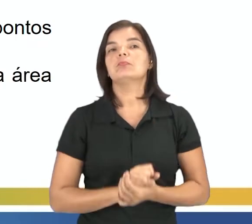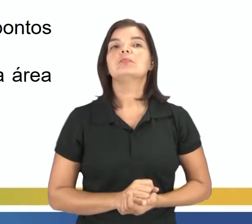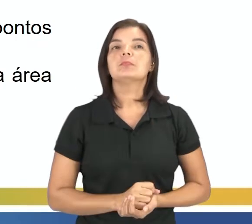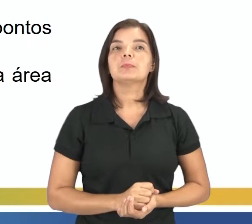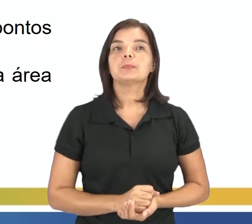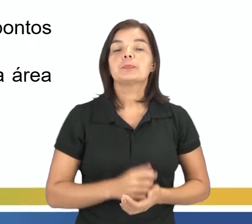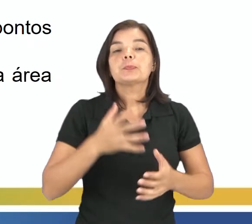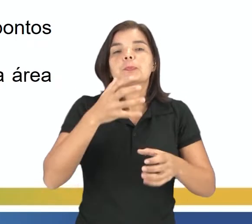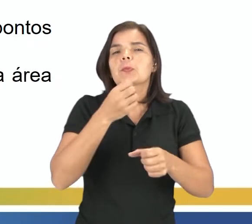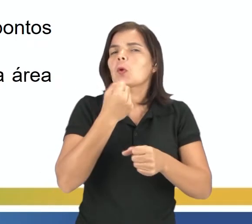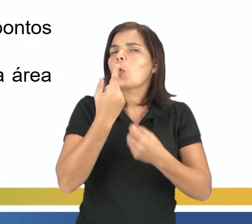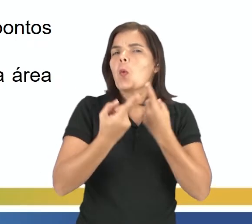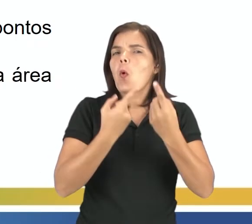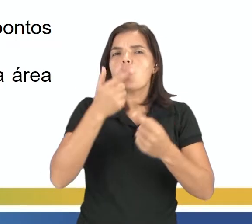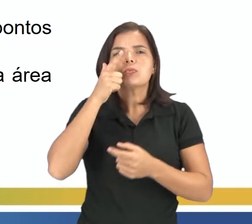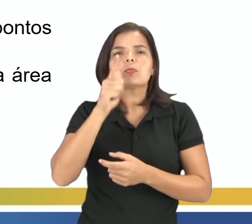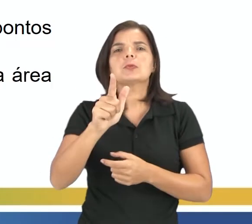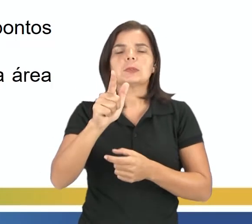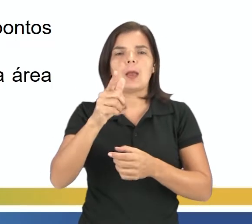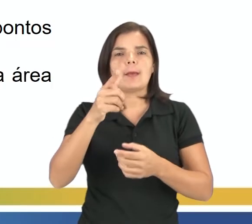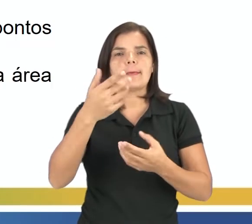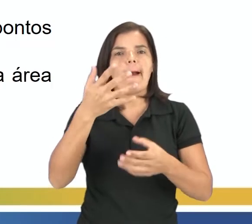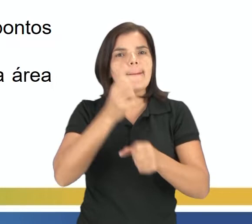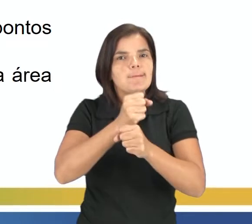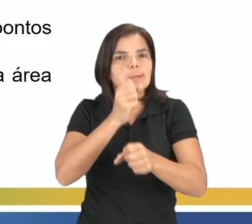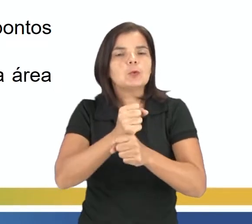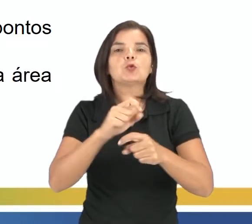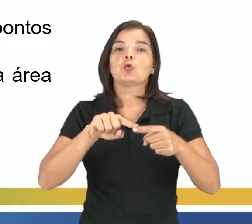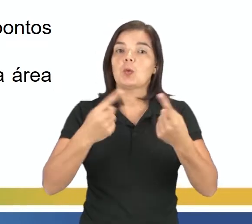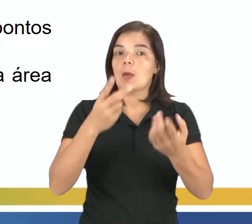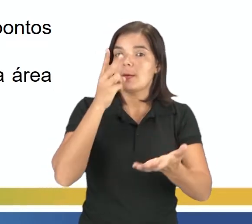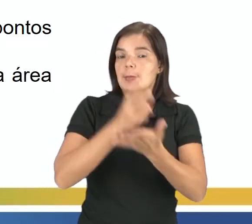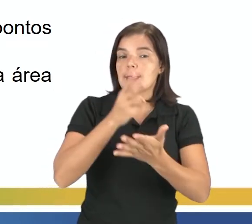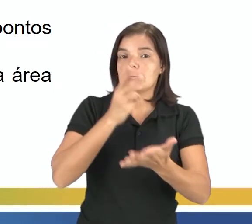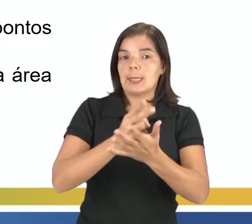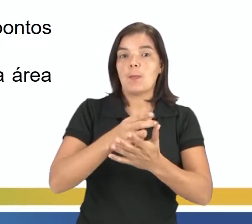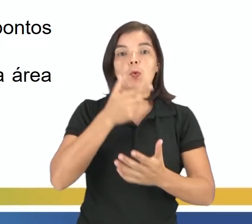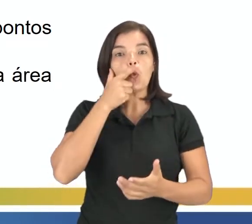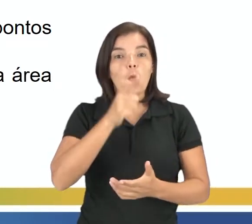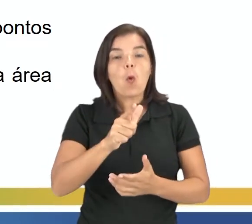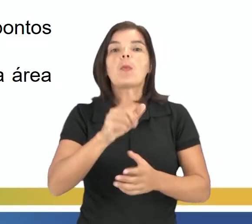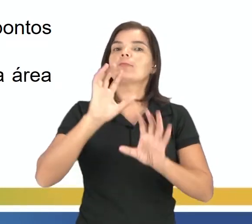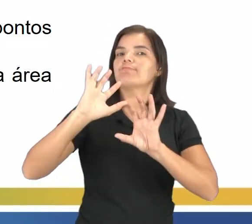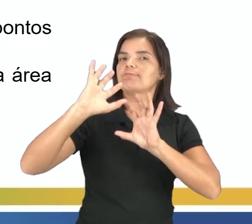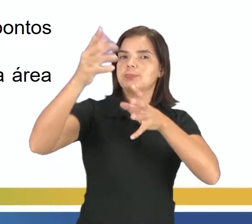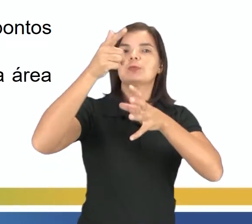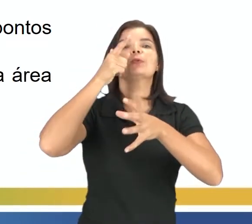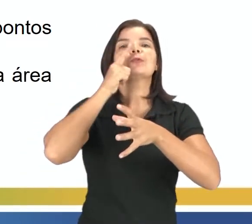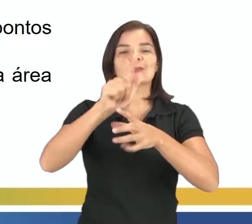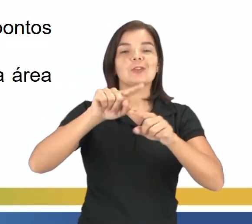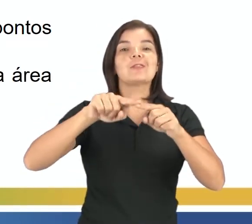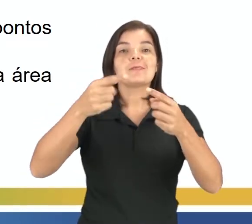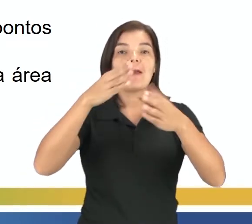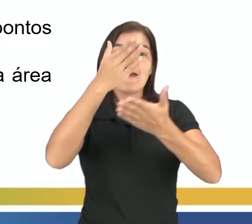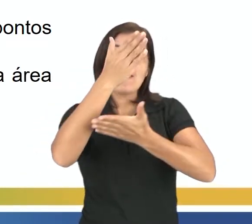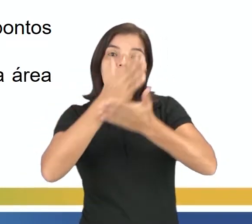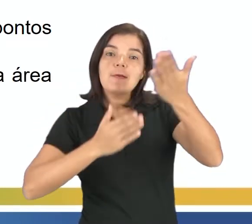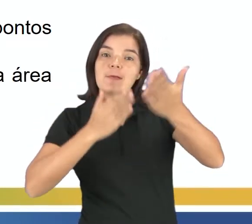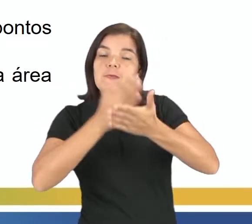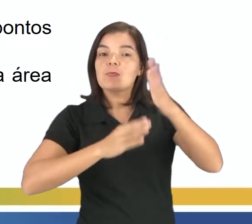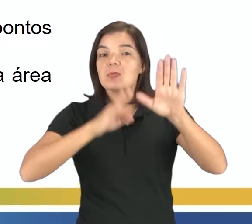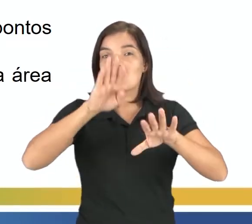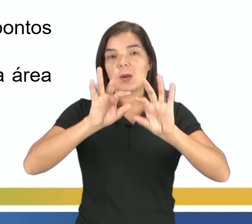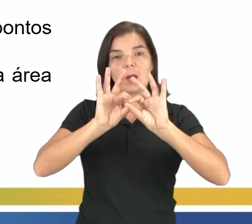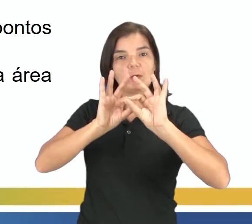A pontuação. A pontuação de basquete é computada sempre que o atleta consegue acertar a cesta e é dividida de acordo